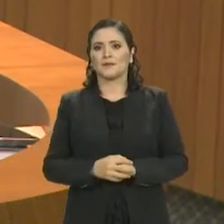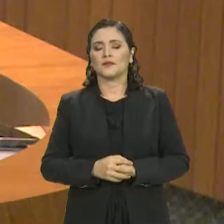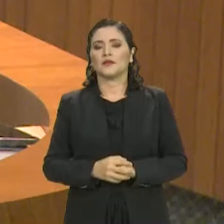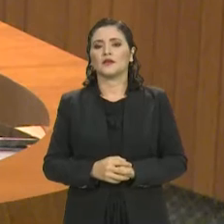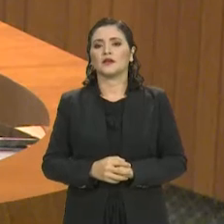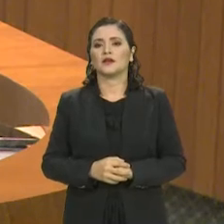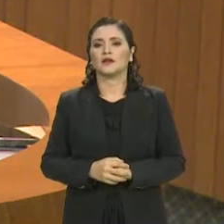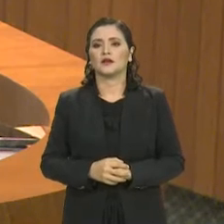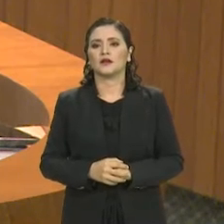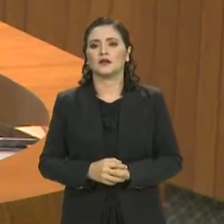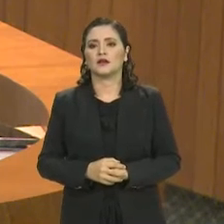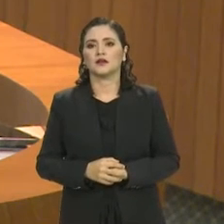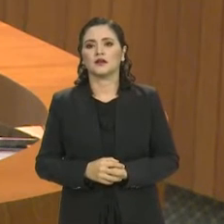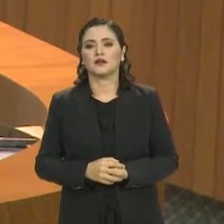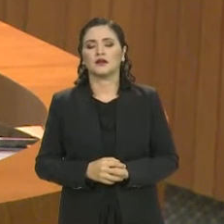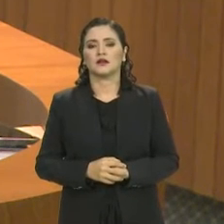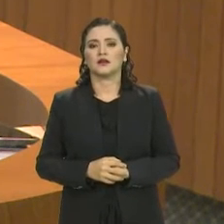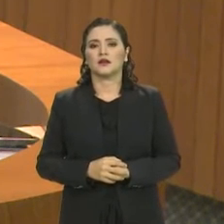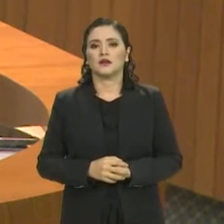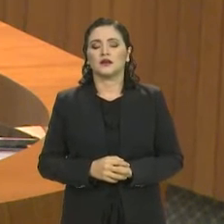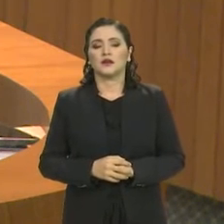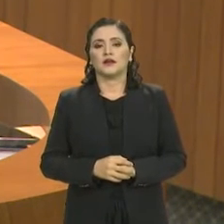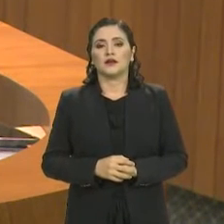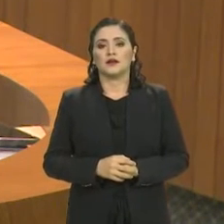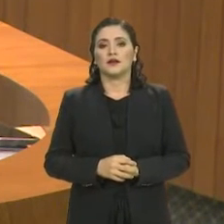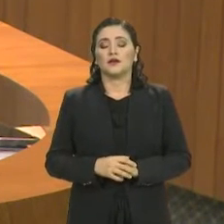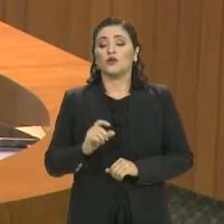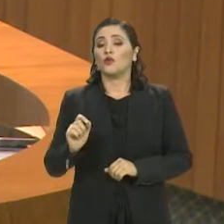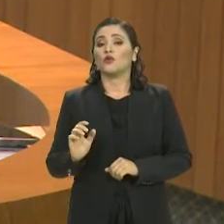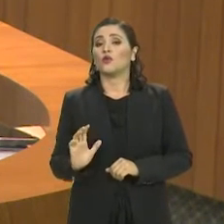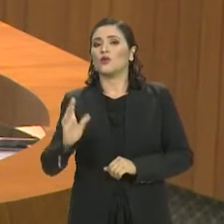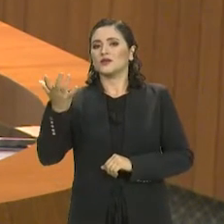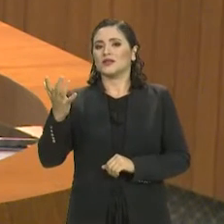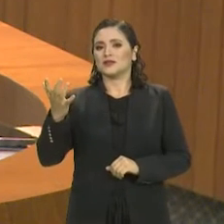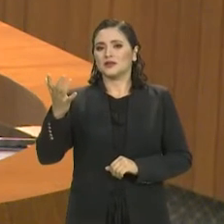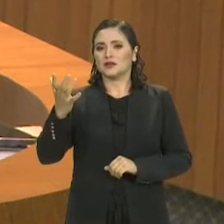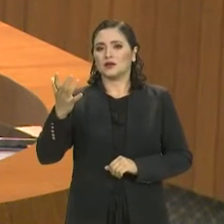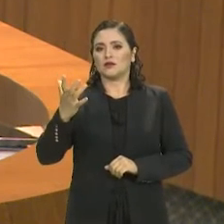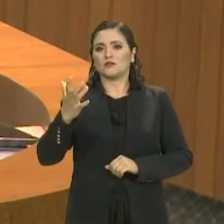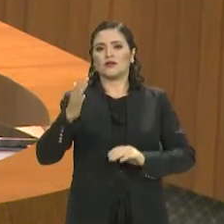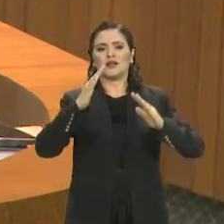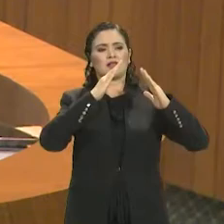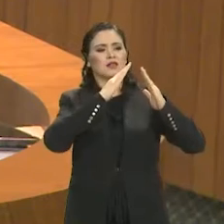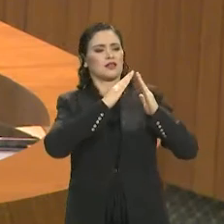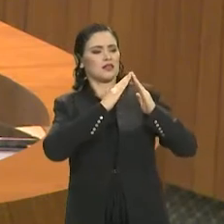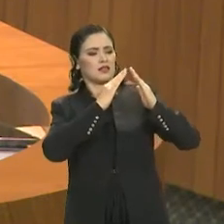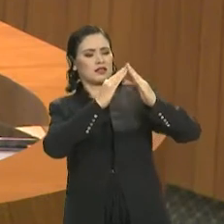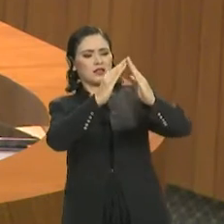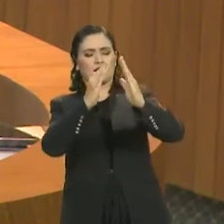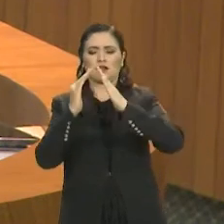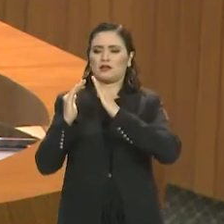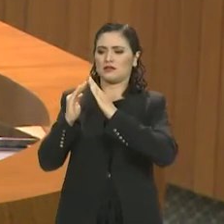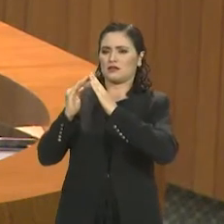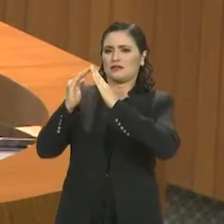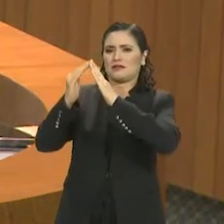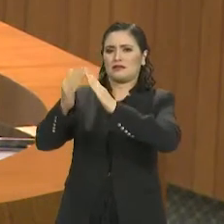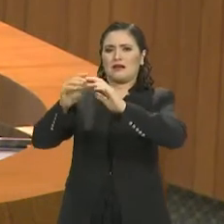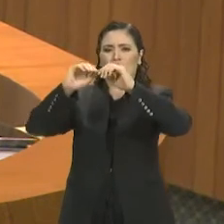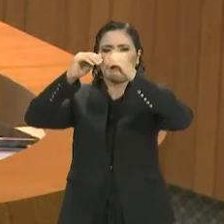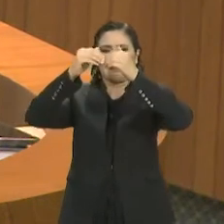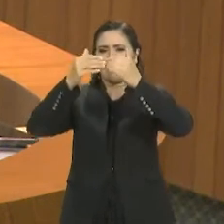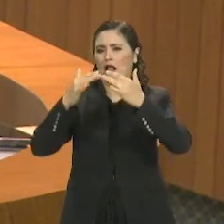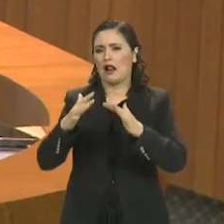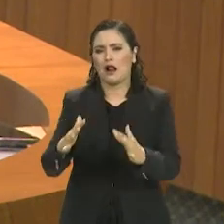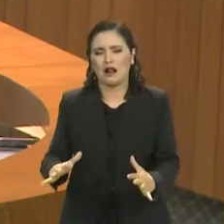que a maioria já conseguiu ver ontem o que aconteceu em termos de lotação e completo caos no embarque de passageiros. É um terminal